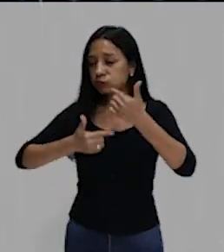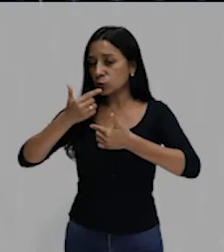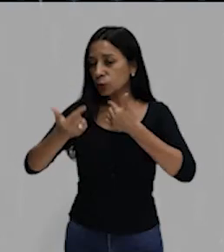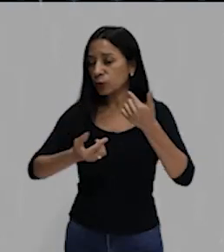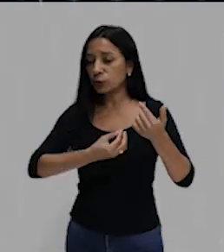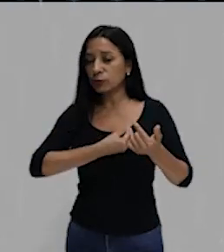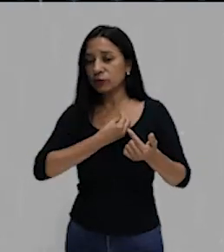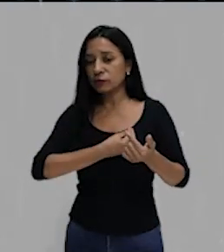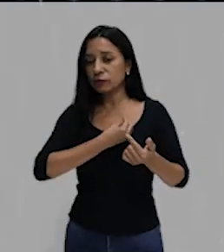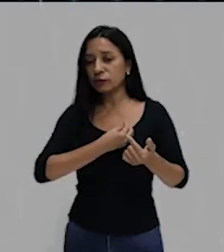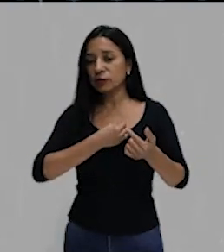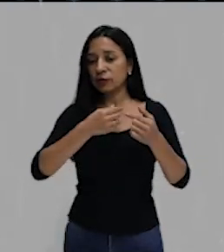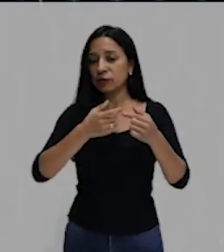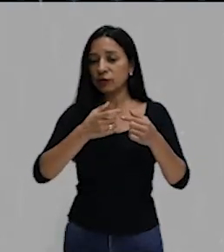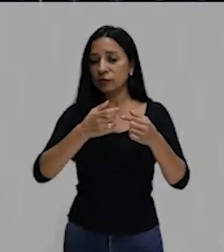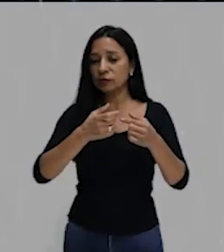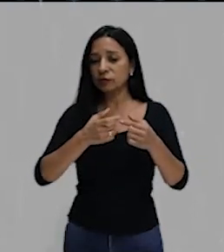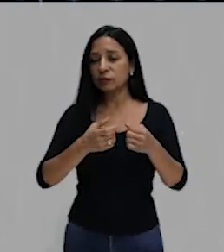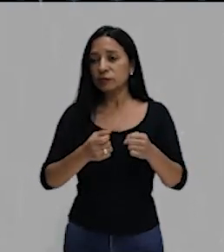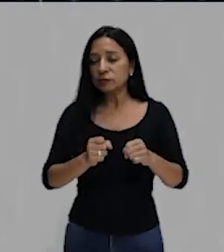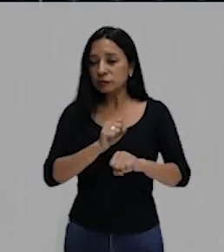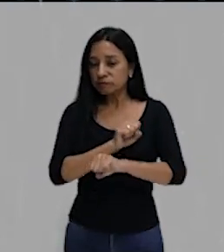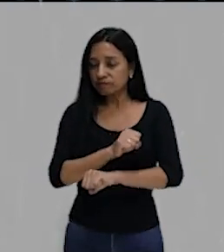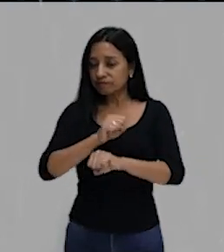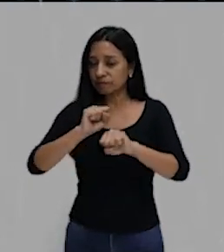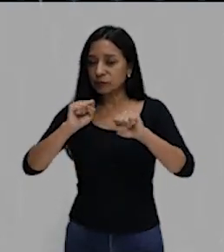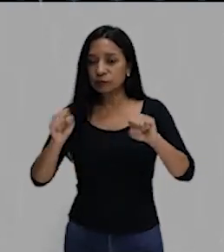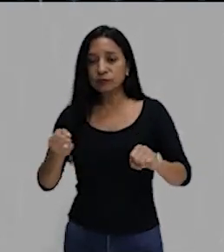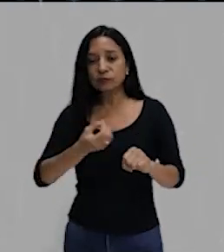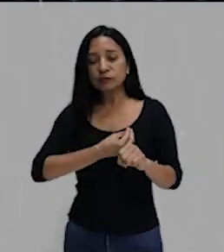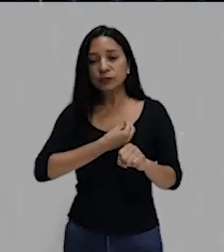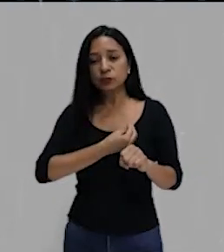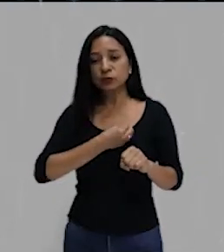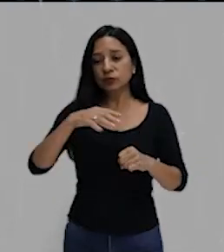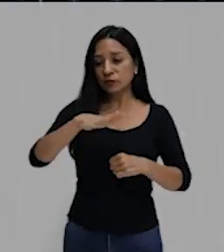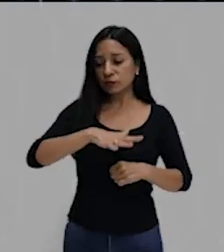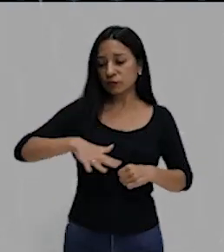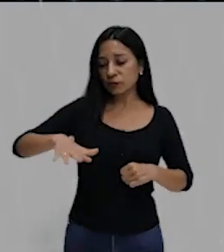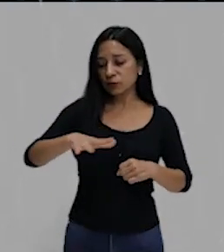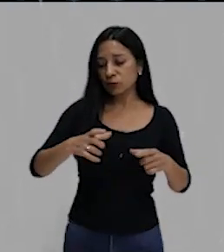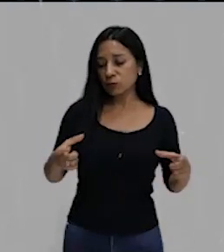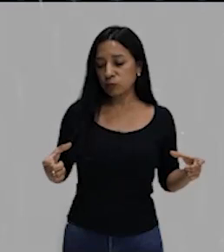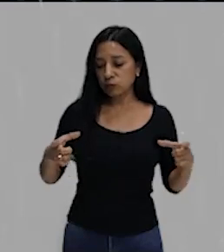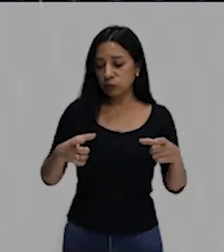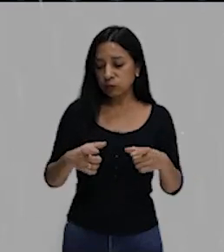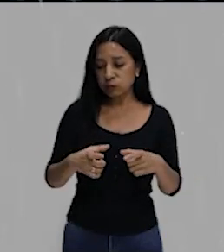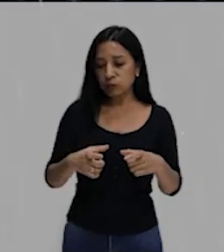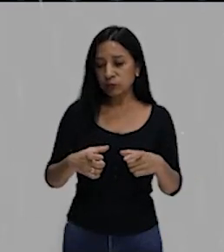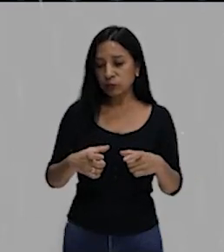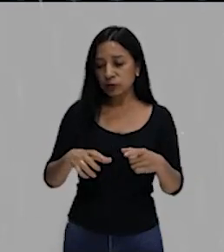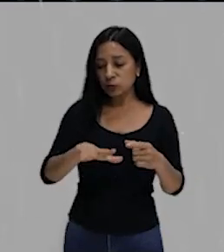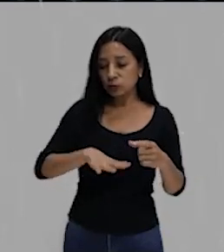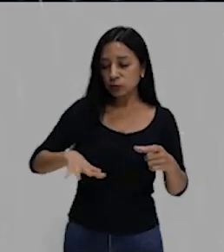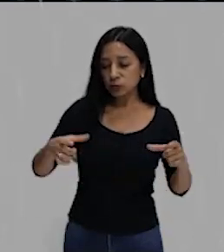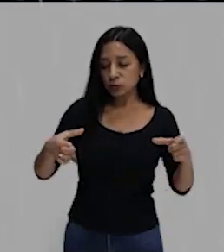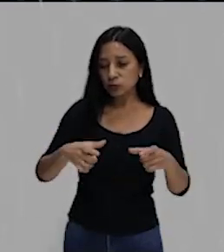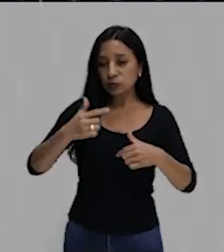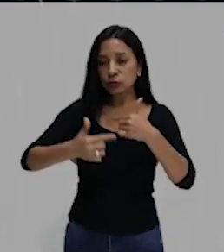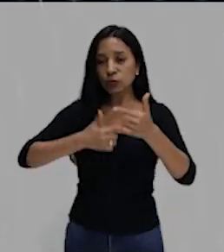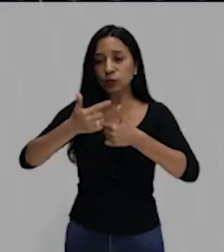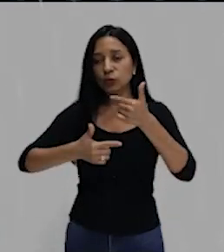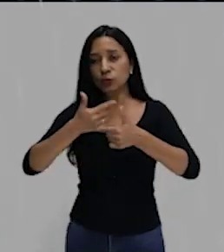tenho uma grande quantidade de indivíduos vivendo em espaço geográfico pequeno, eu vou ter ali uma luta